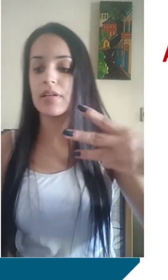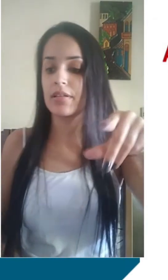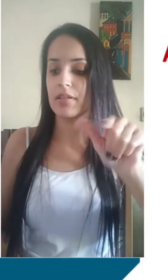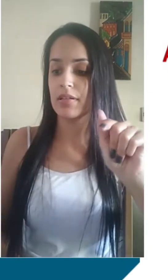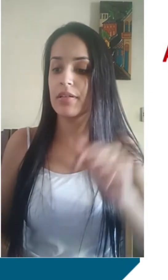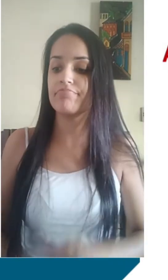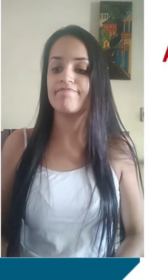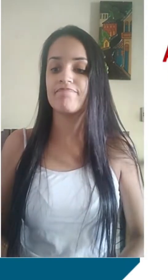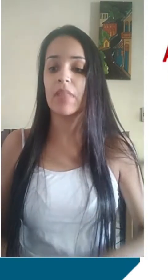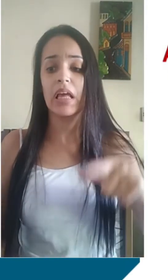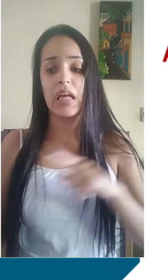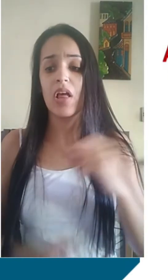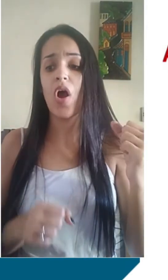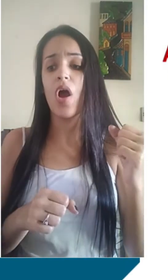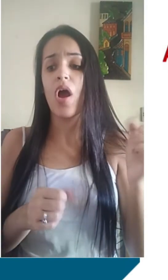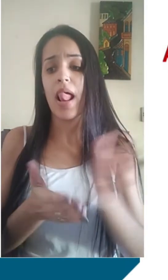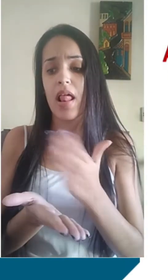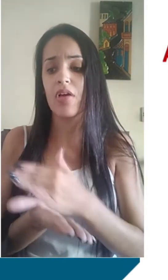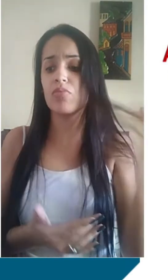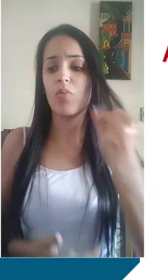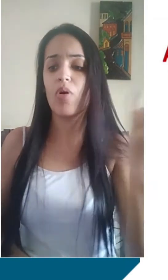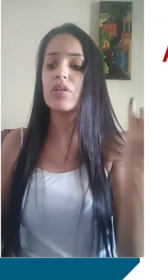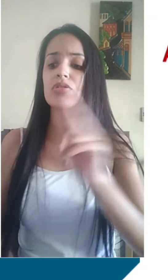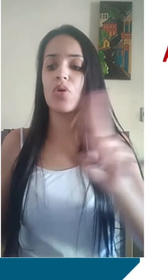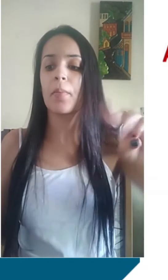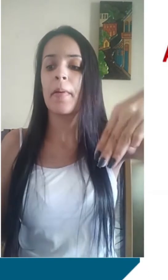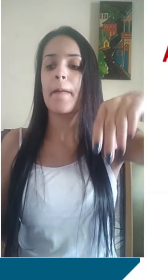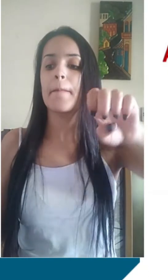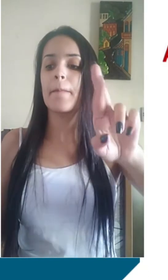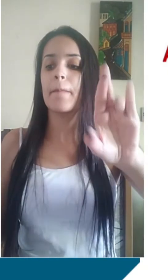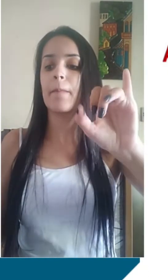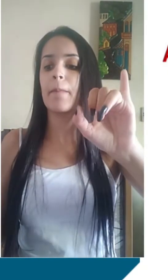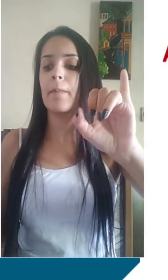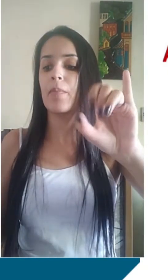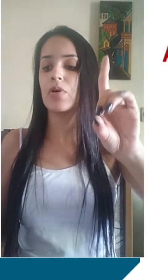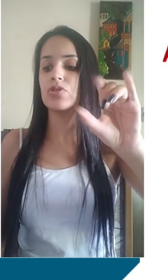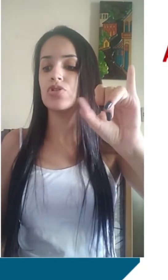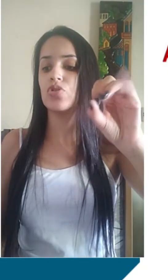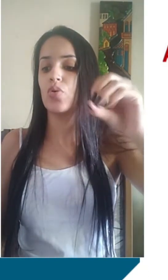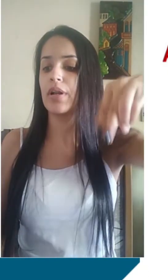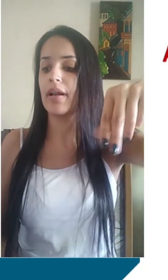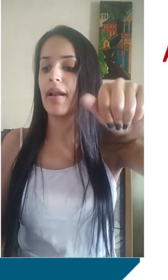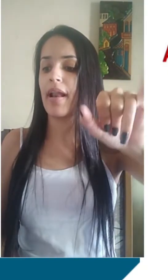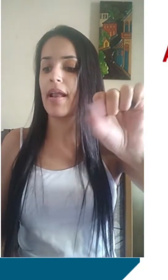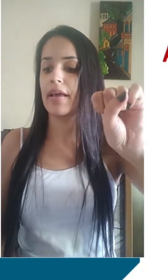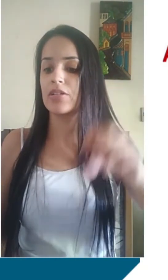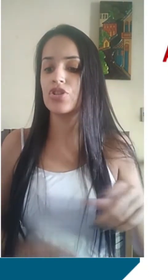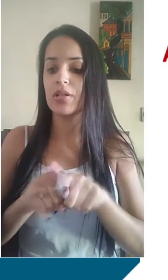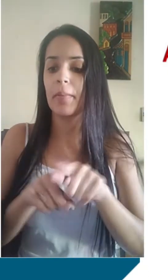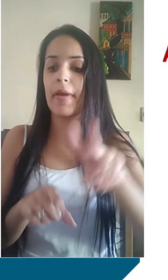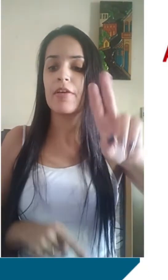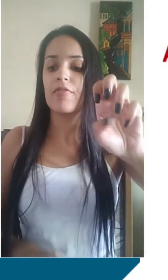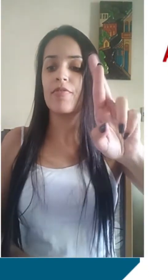rigidamente seguiu os preceitos da estética vigente. Sua obra se caracteriza por um total descompromisso com